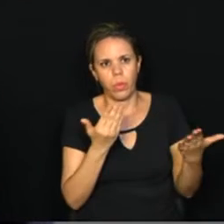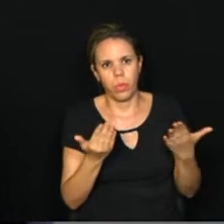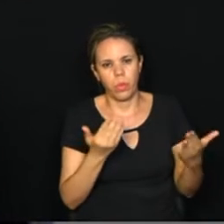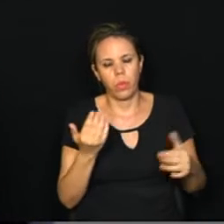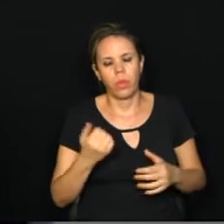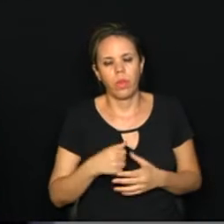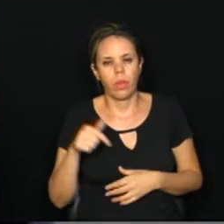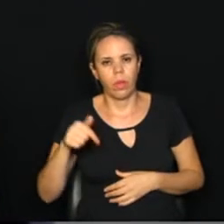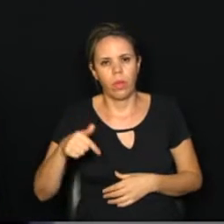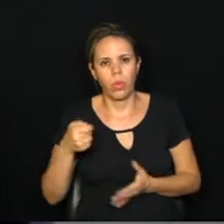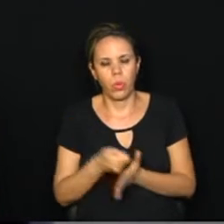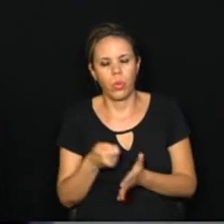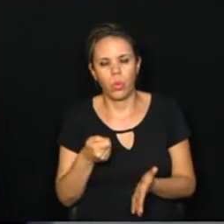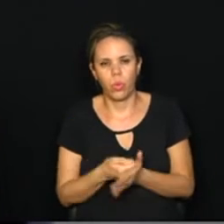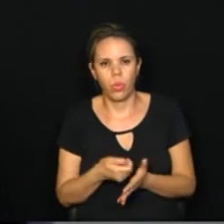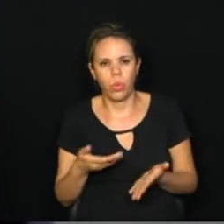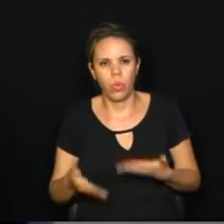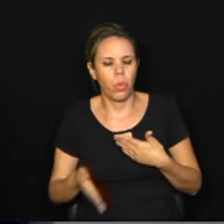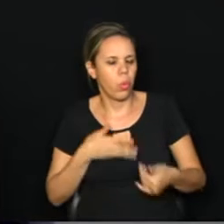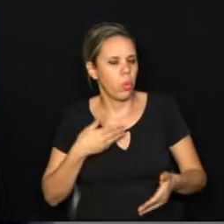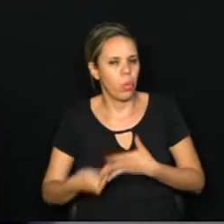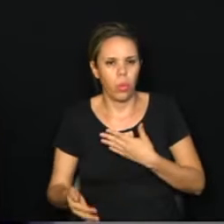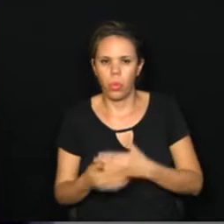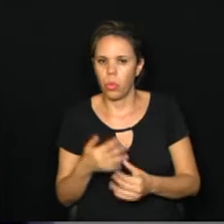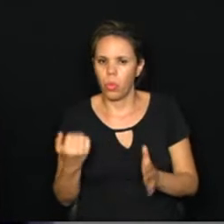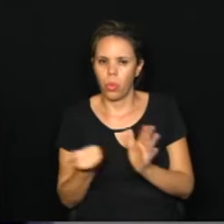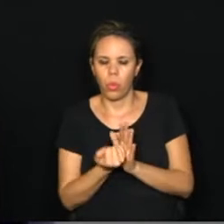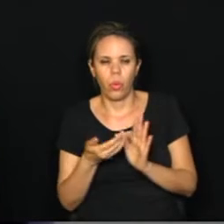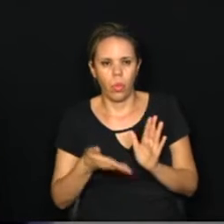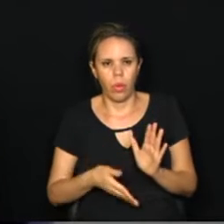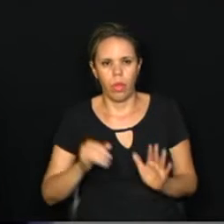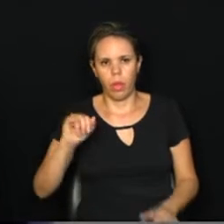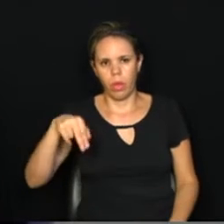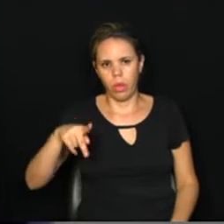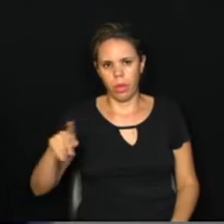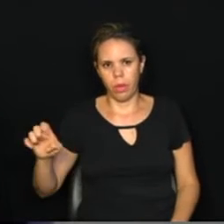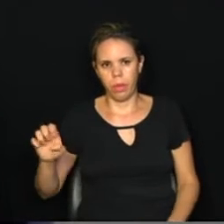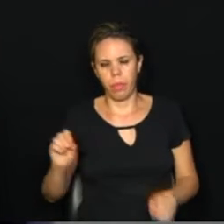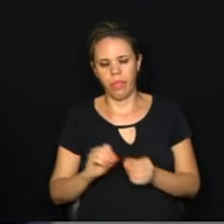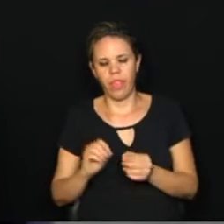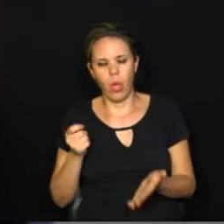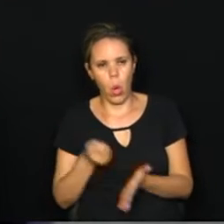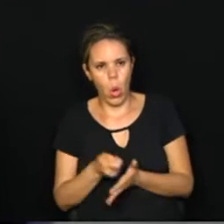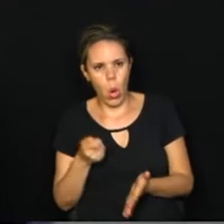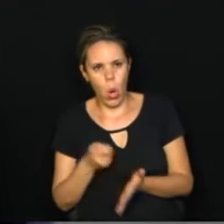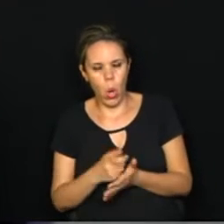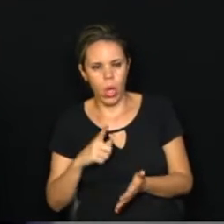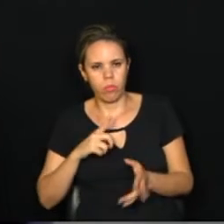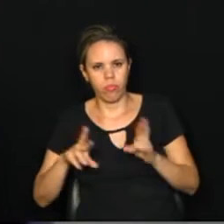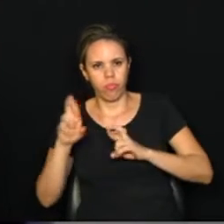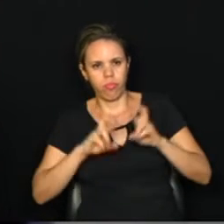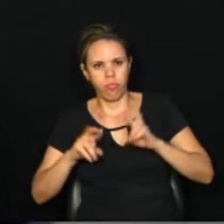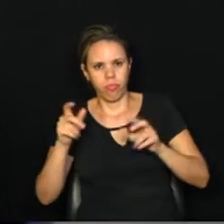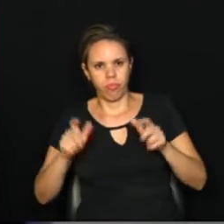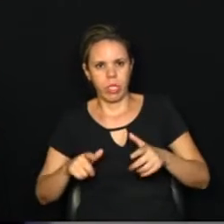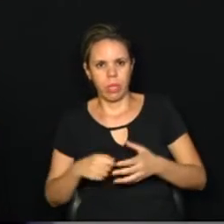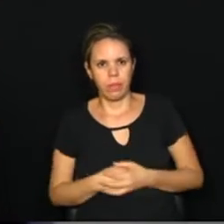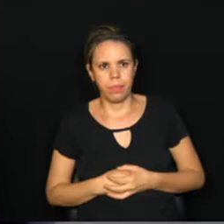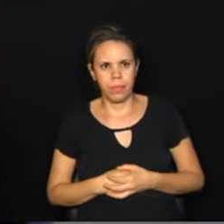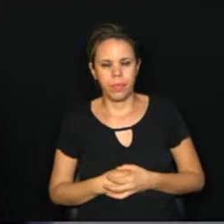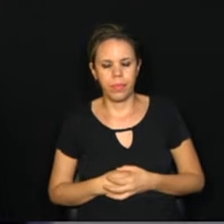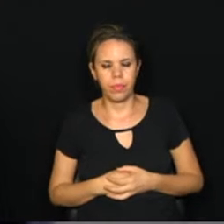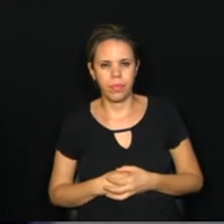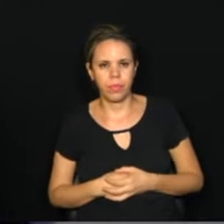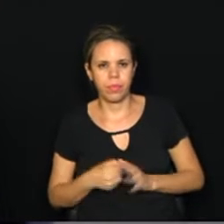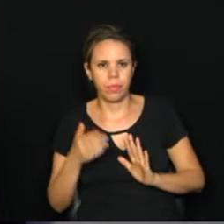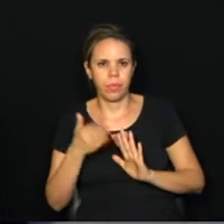aqui, obrigatoriamente, qualquer registro que o INPE faz, é obrigatório ter uma vistoria no local, até para